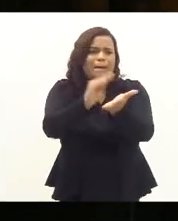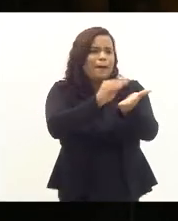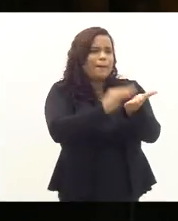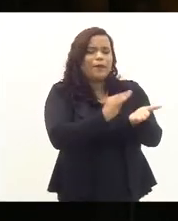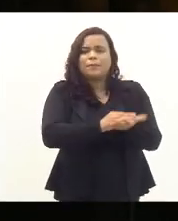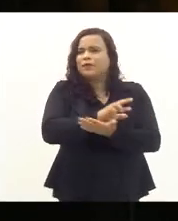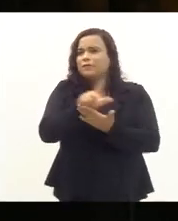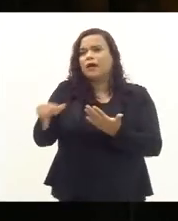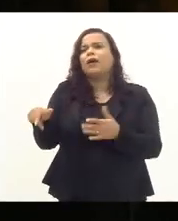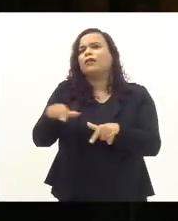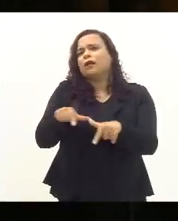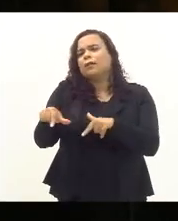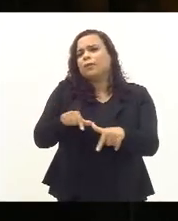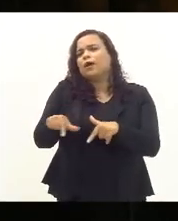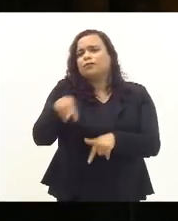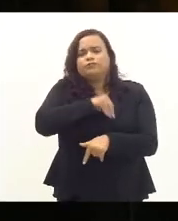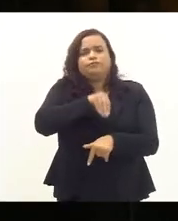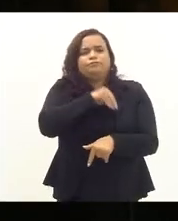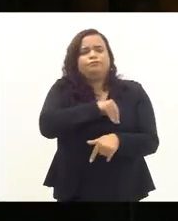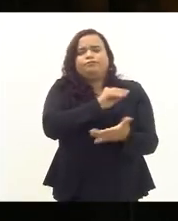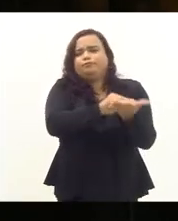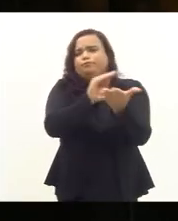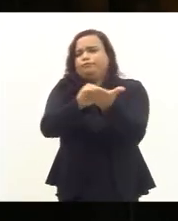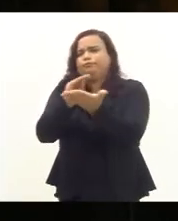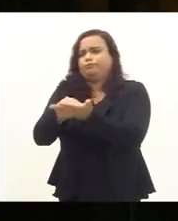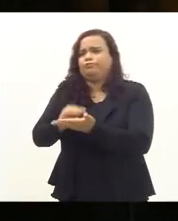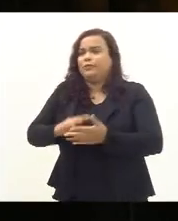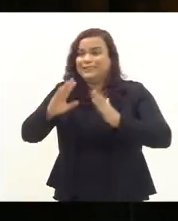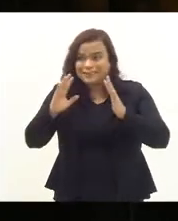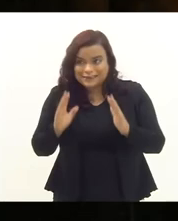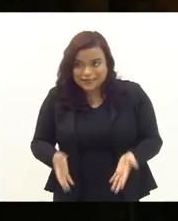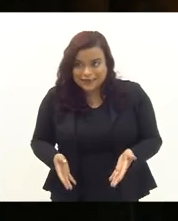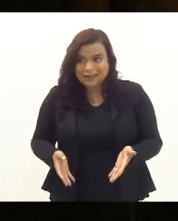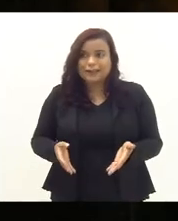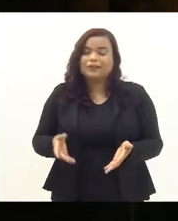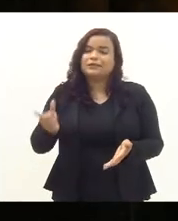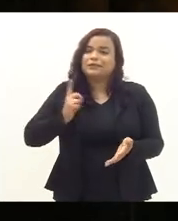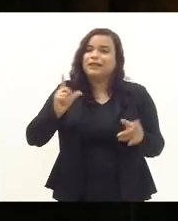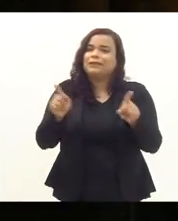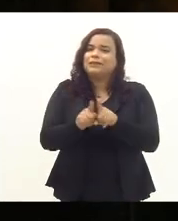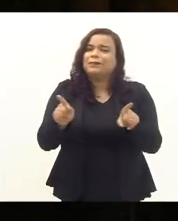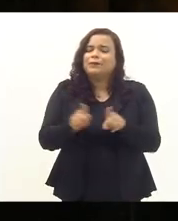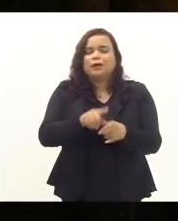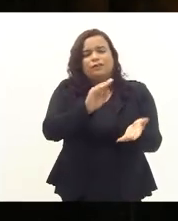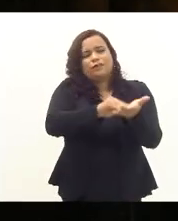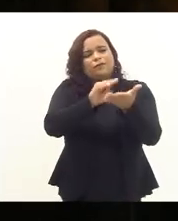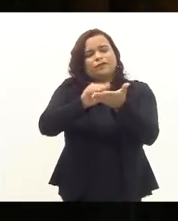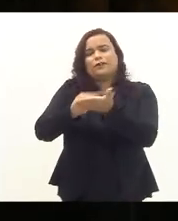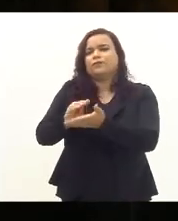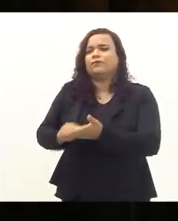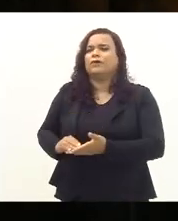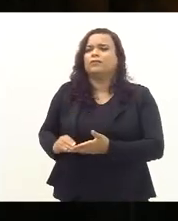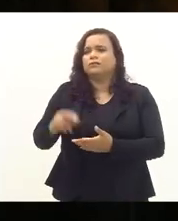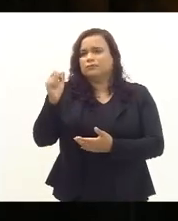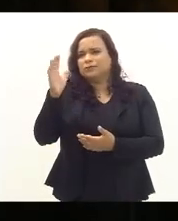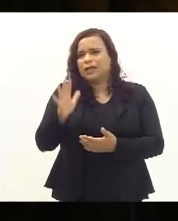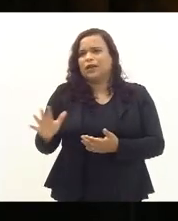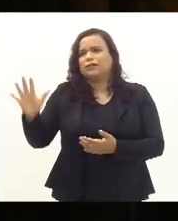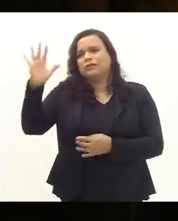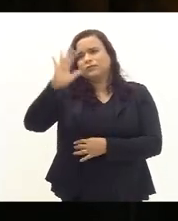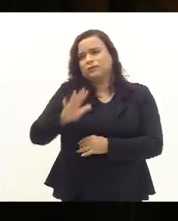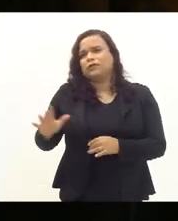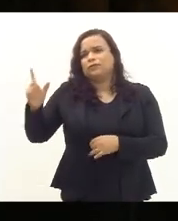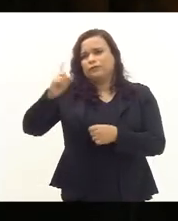de emprego e renda já tinha uma precarização inclusive é com Brasil